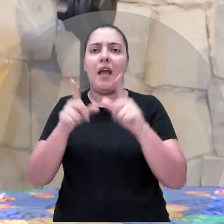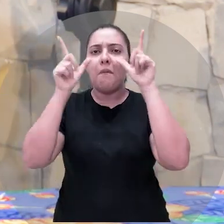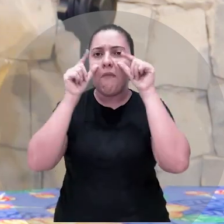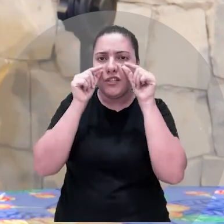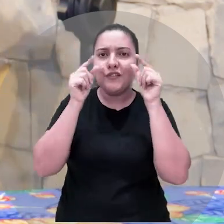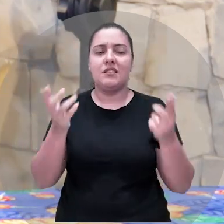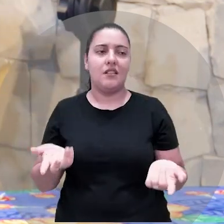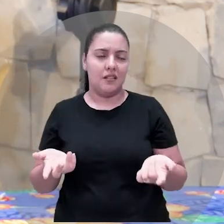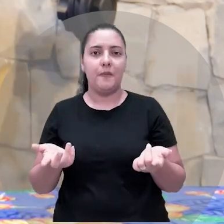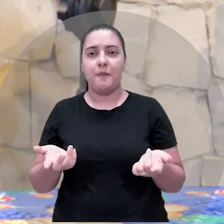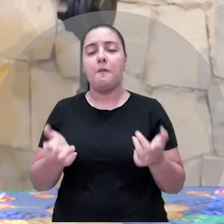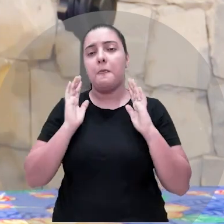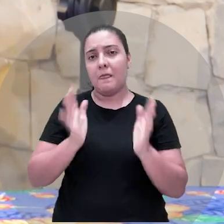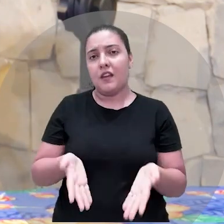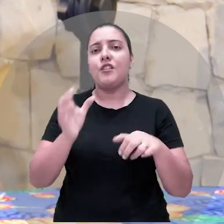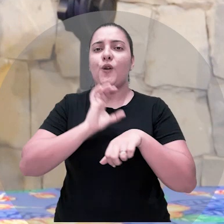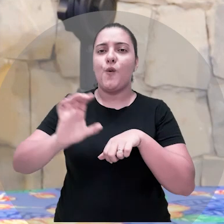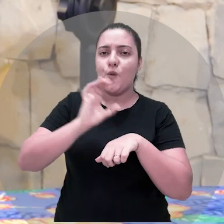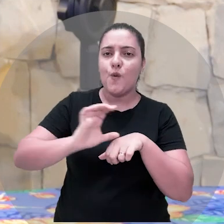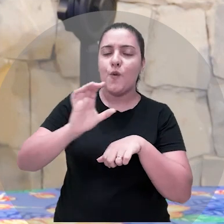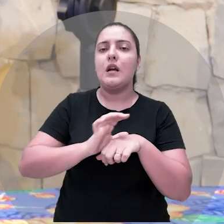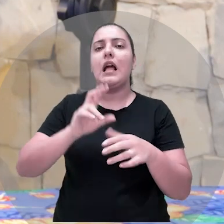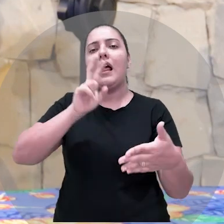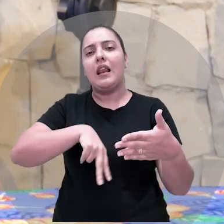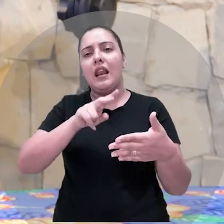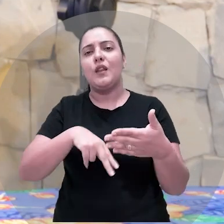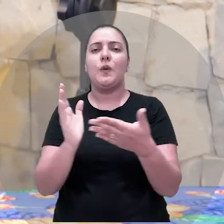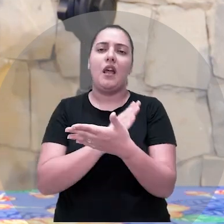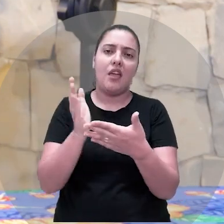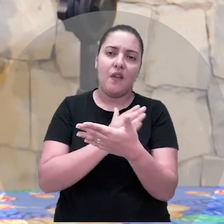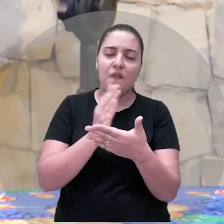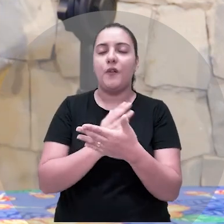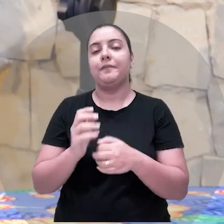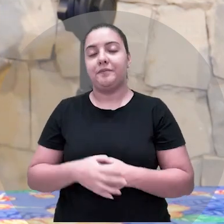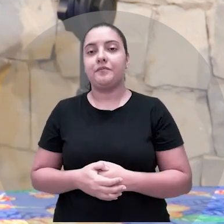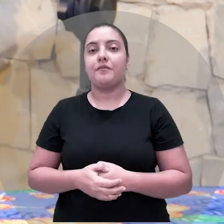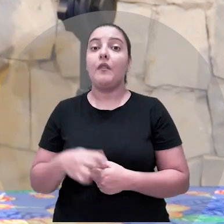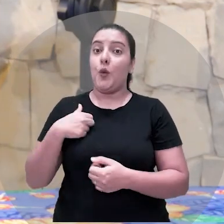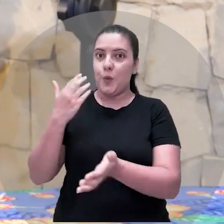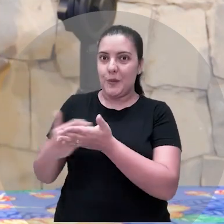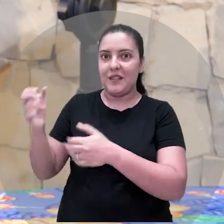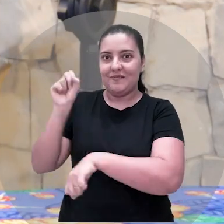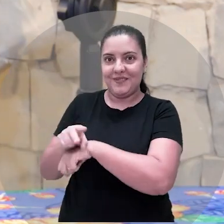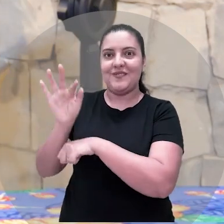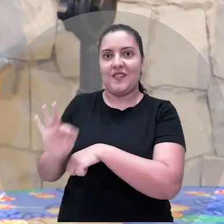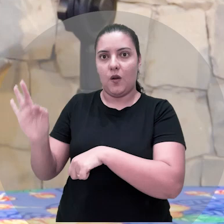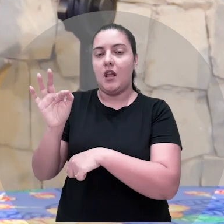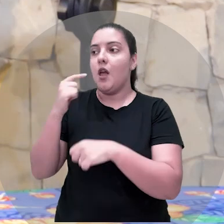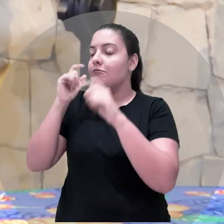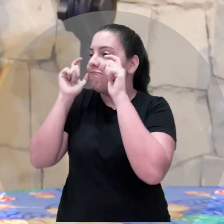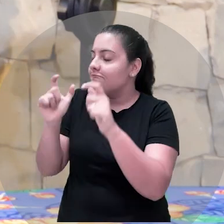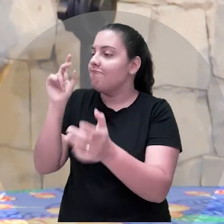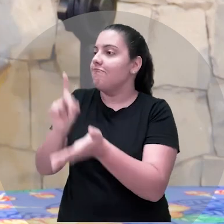já trabalhavam e que eu fui me inspirando também E aí eu foquei muito nisso né Hoje eu trabalho em duas